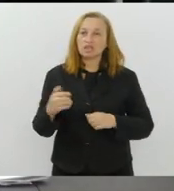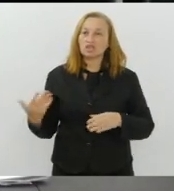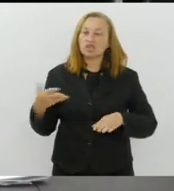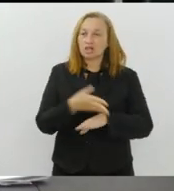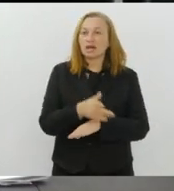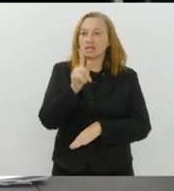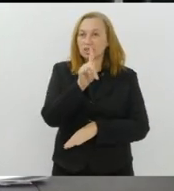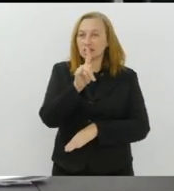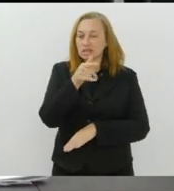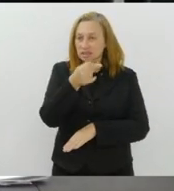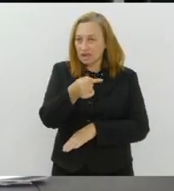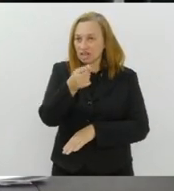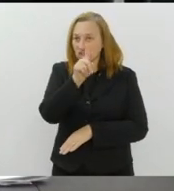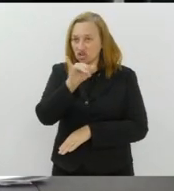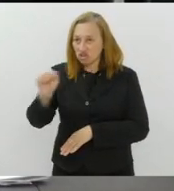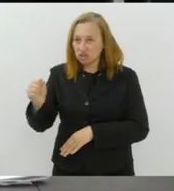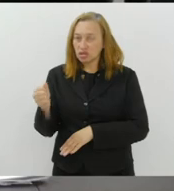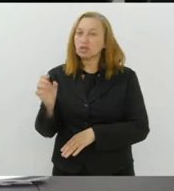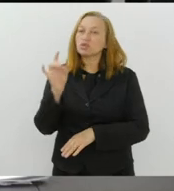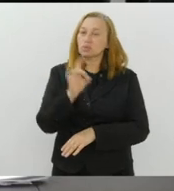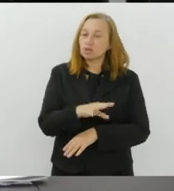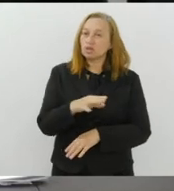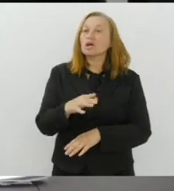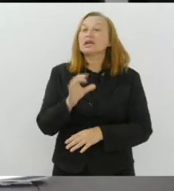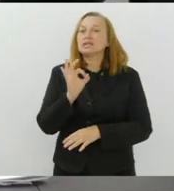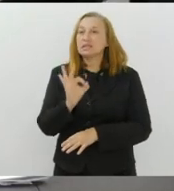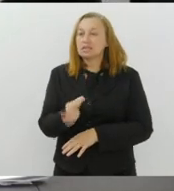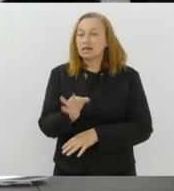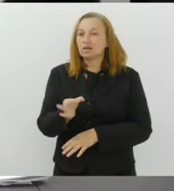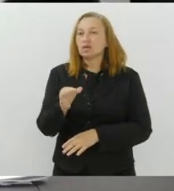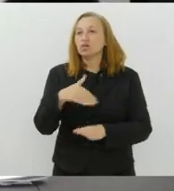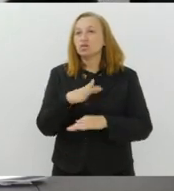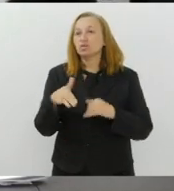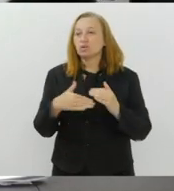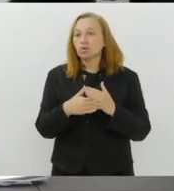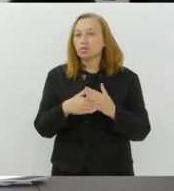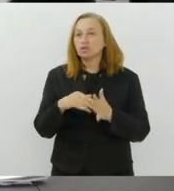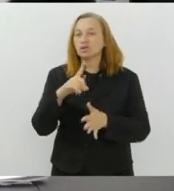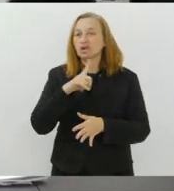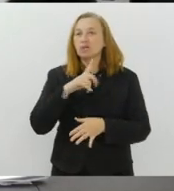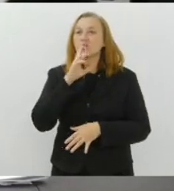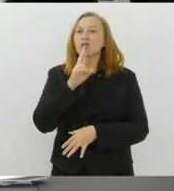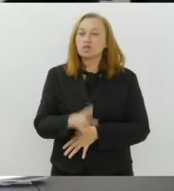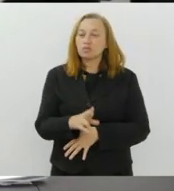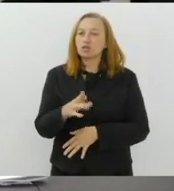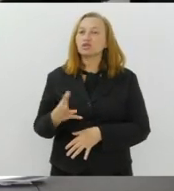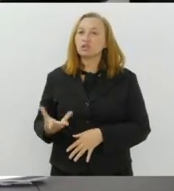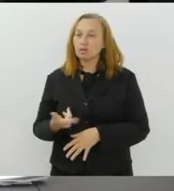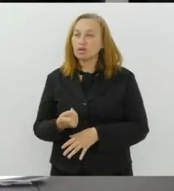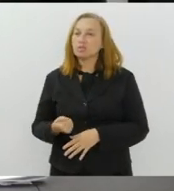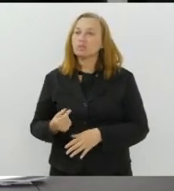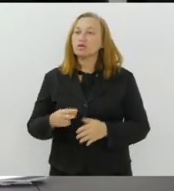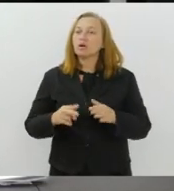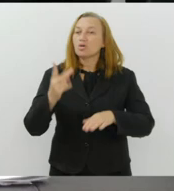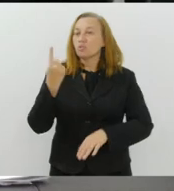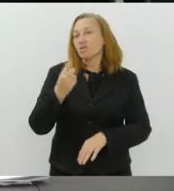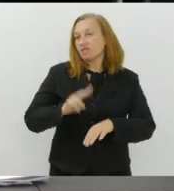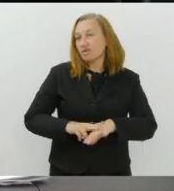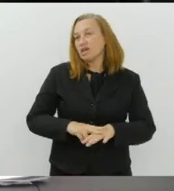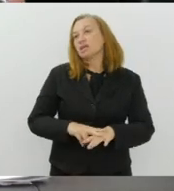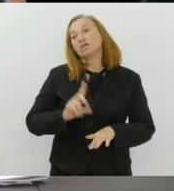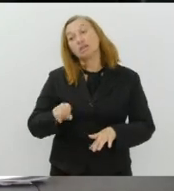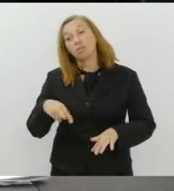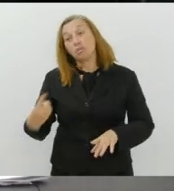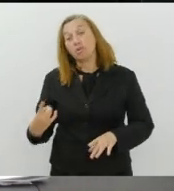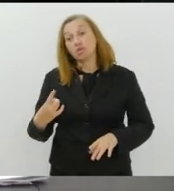úteis. Então, aí garantimos que, de fato, todos tenhamos aqui uma resposta efetiva, de uma vez que, depois da